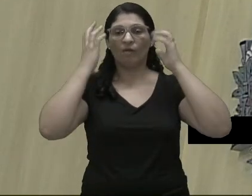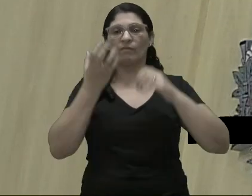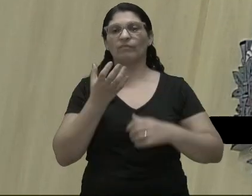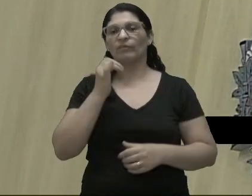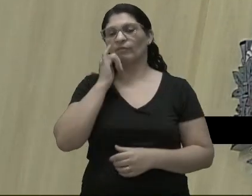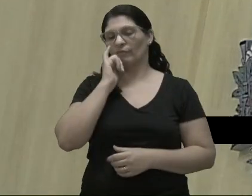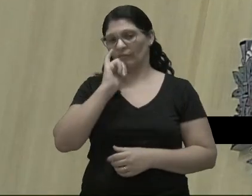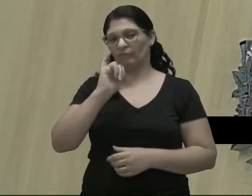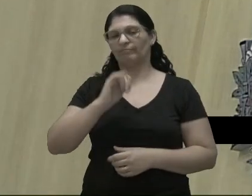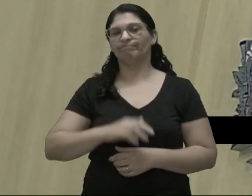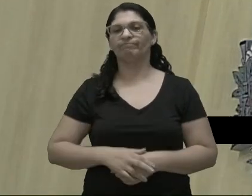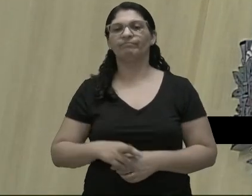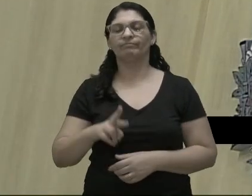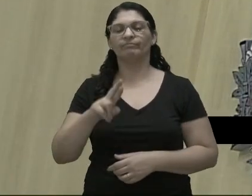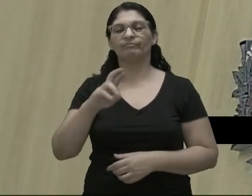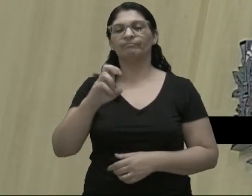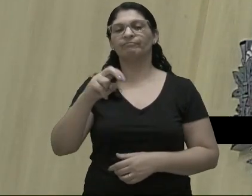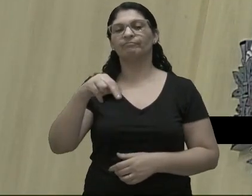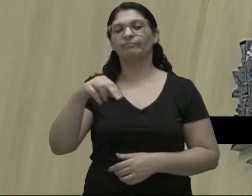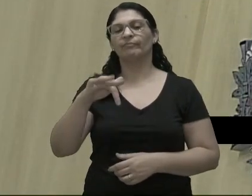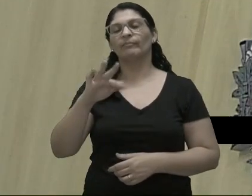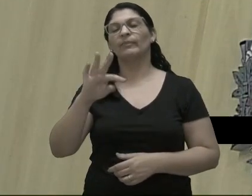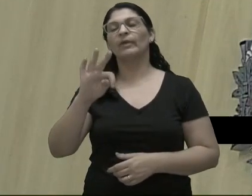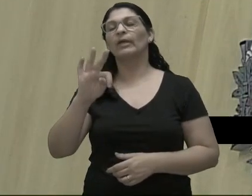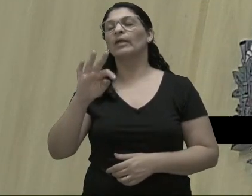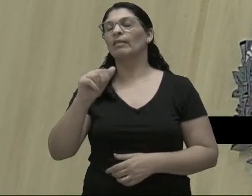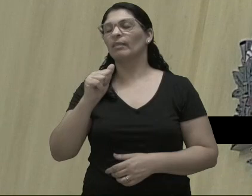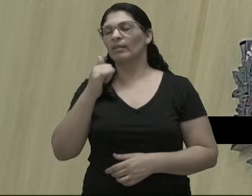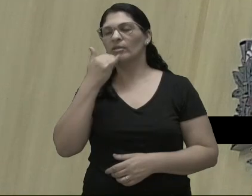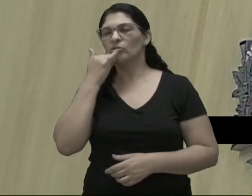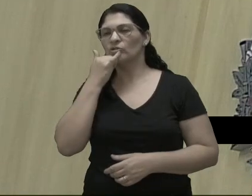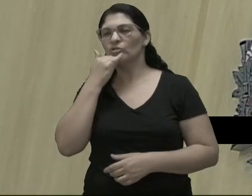fazer. Renata, perdão, esqueci de te fazer uma pergunta.